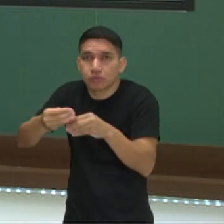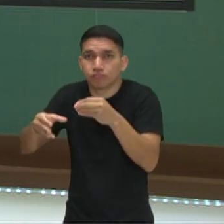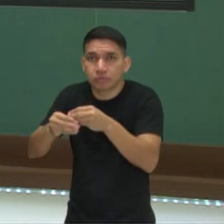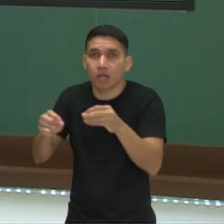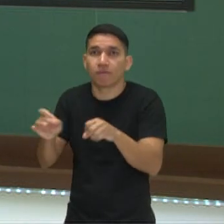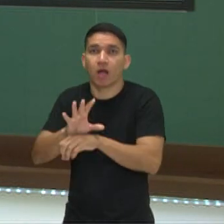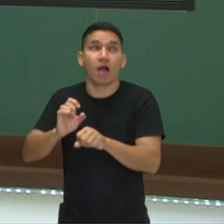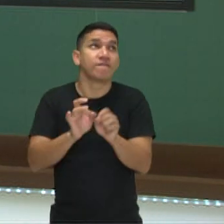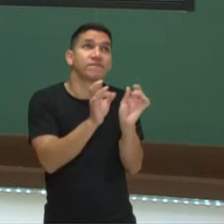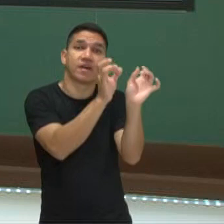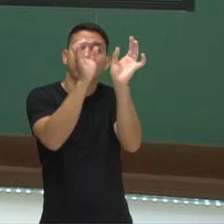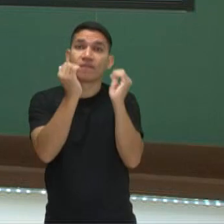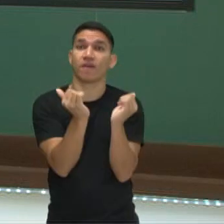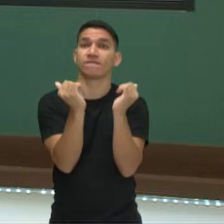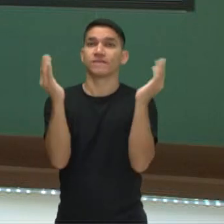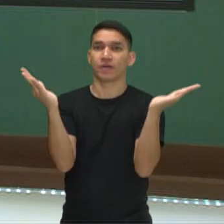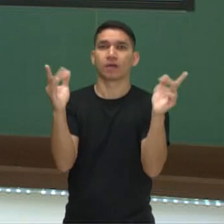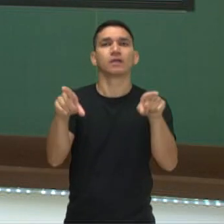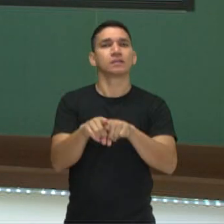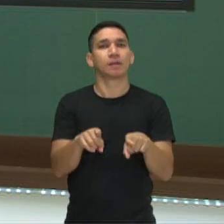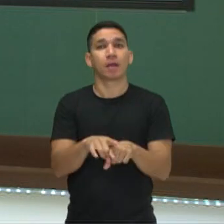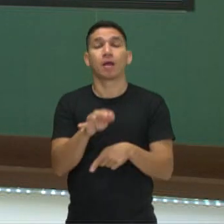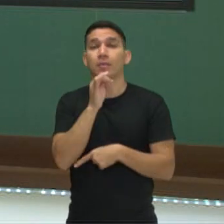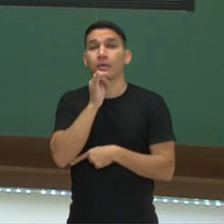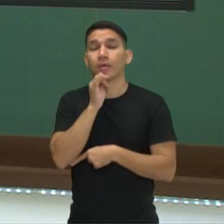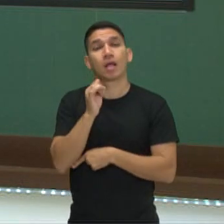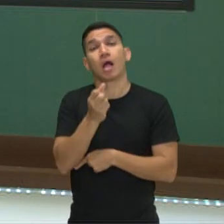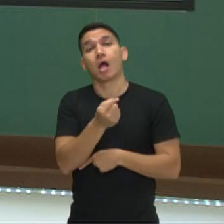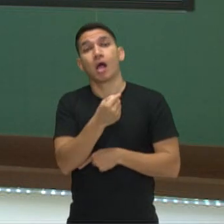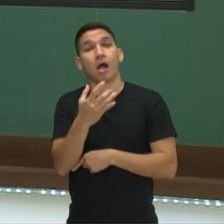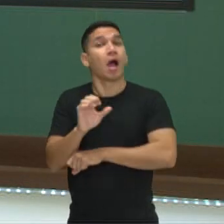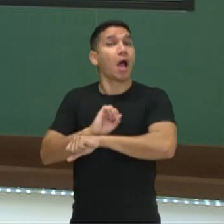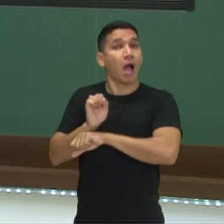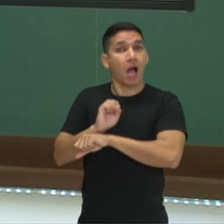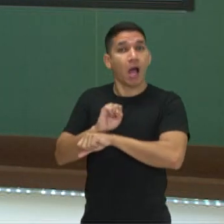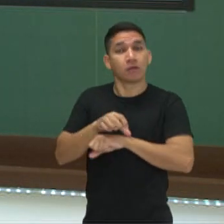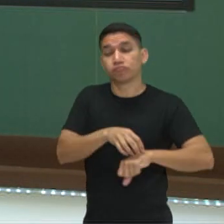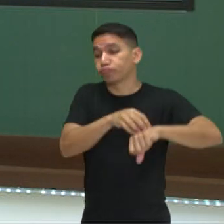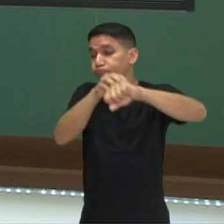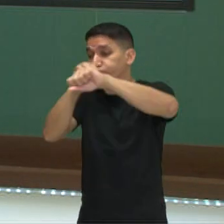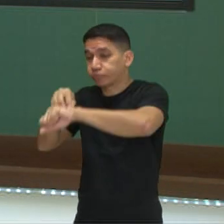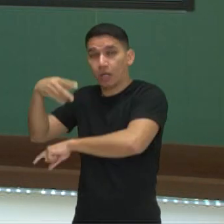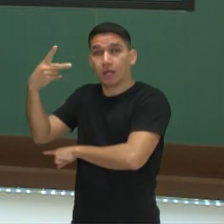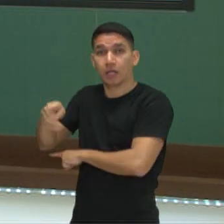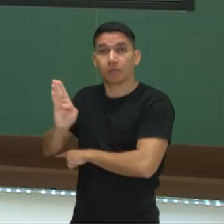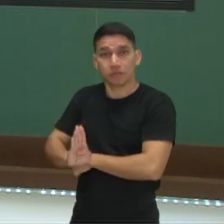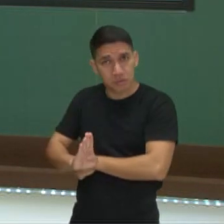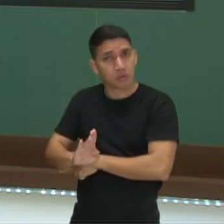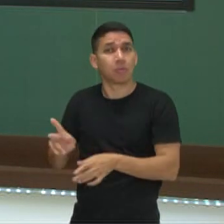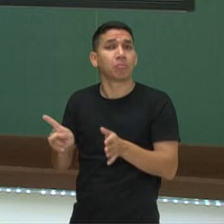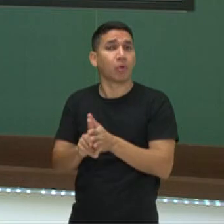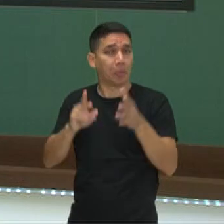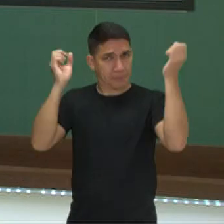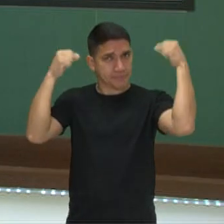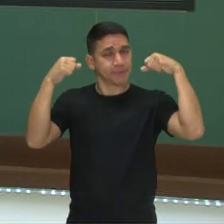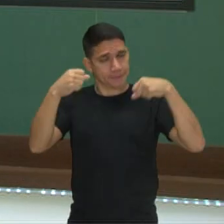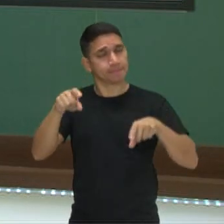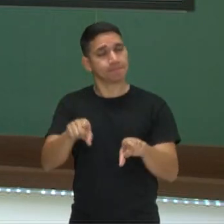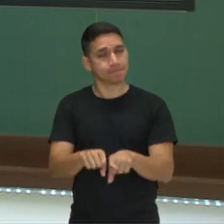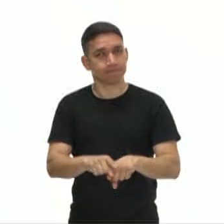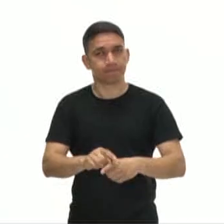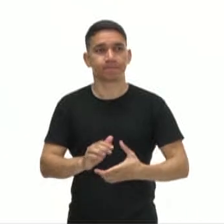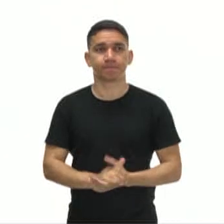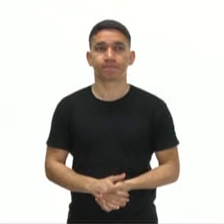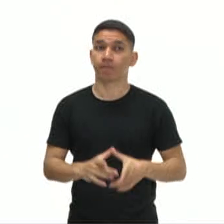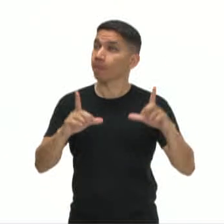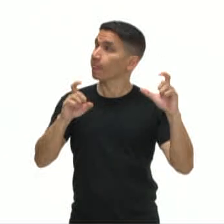para outras partes do mundo. Inclusive carros são exportados para o Brasil, vindos do México também, ok? Então aqui temos